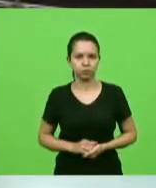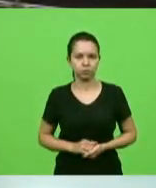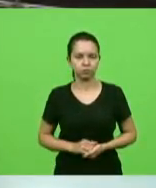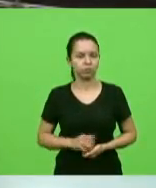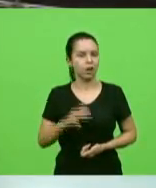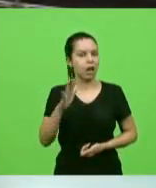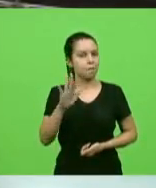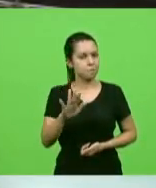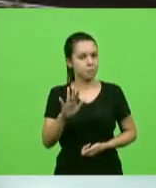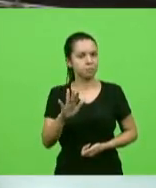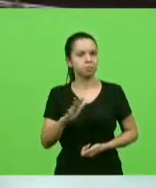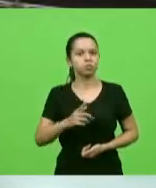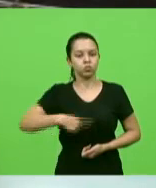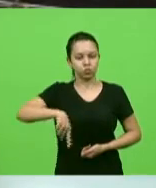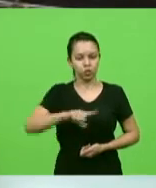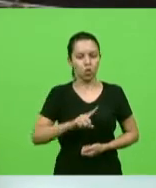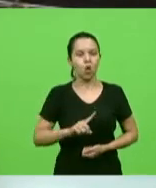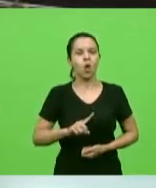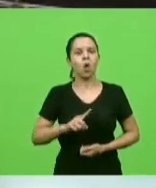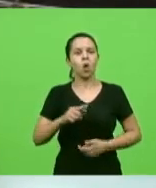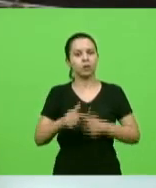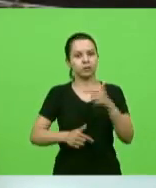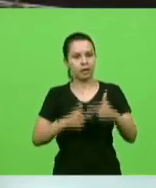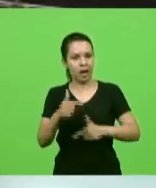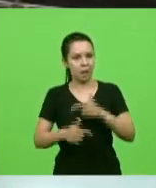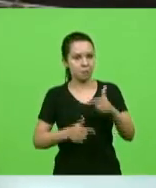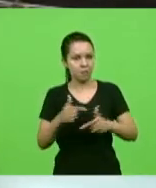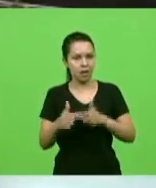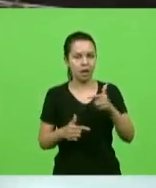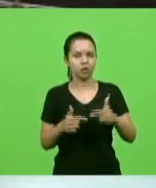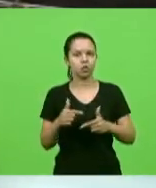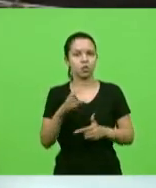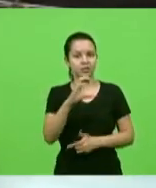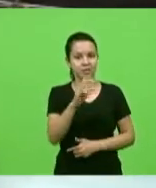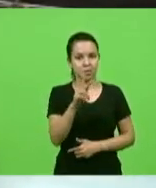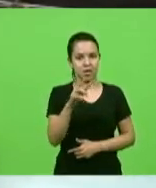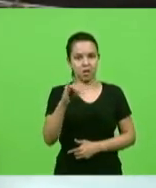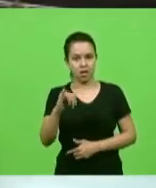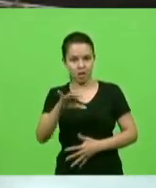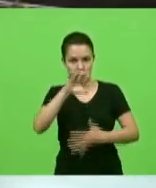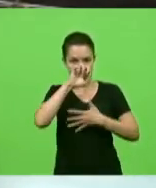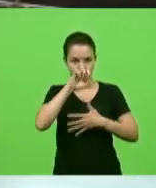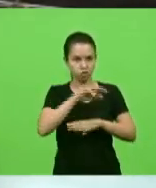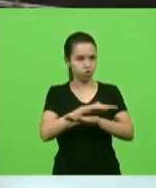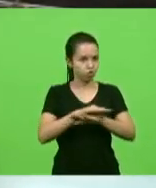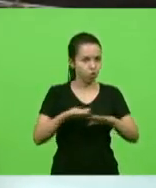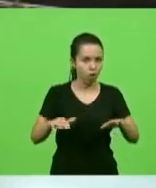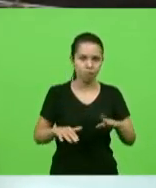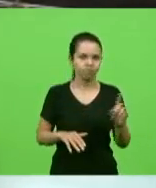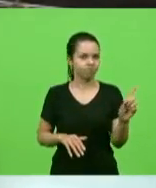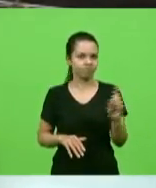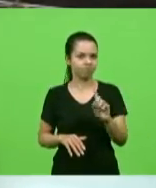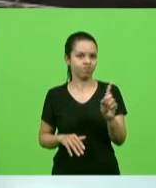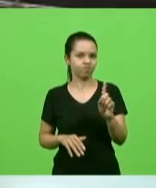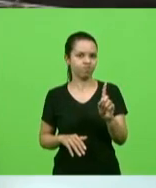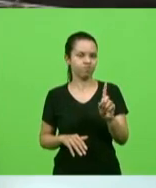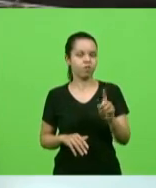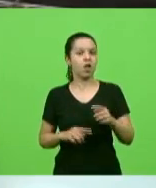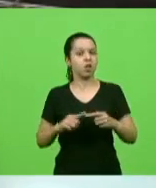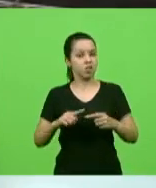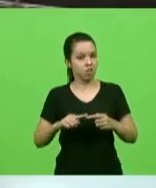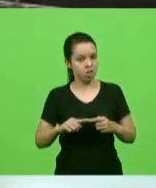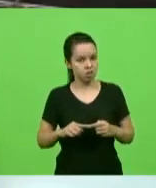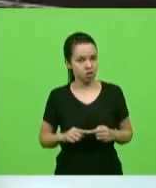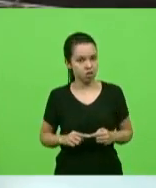é mais nosso trabalho não se limitou na Serpente nos respiradores que acabou